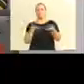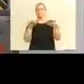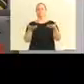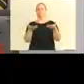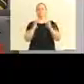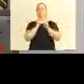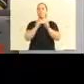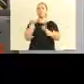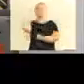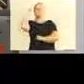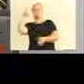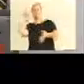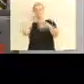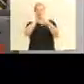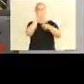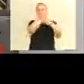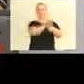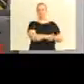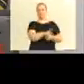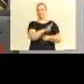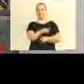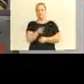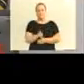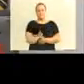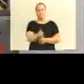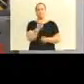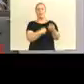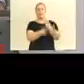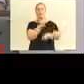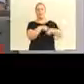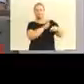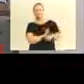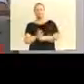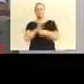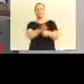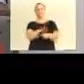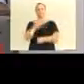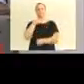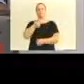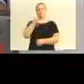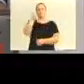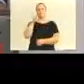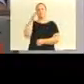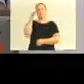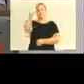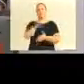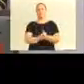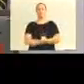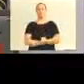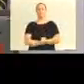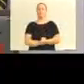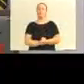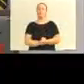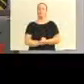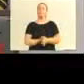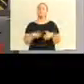contribuir, certamente darão a continuidade e a situação econômica no futuro muito melhor para o nosso povo, para a nossa gente. Então